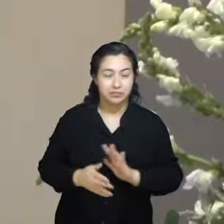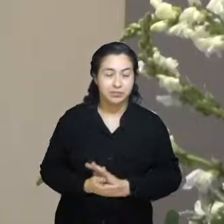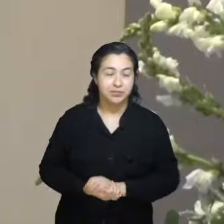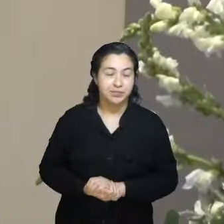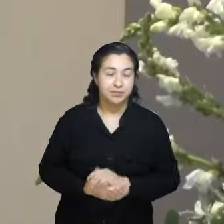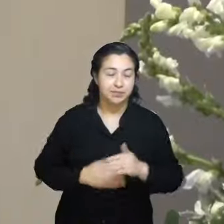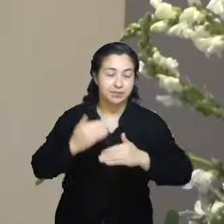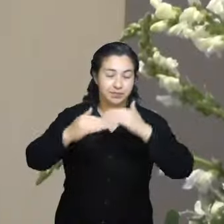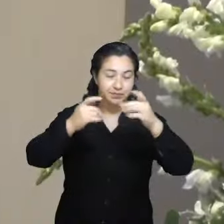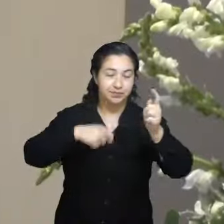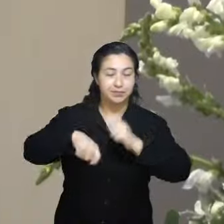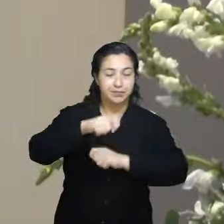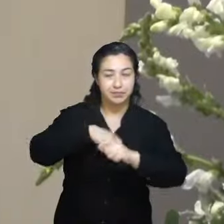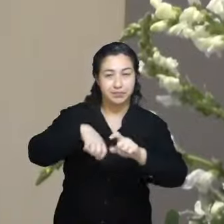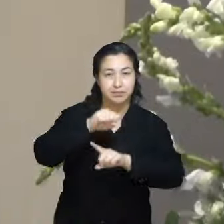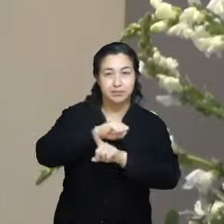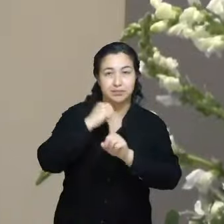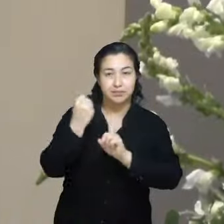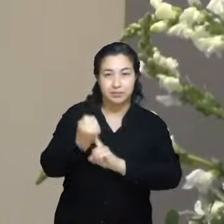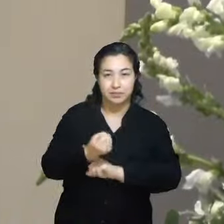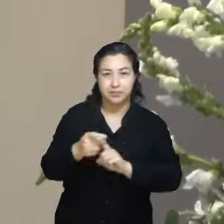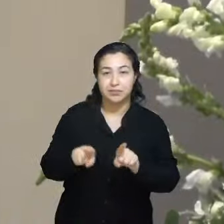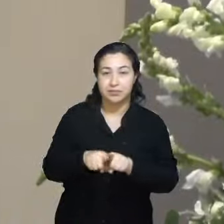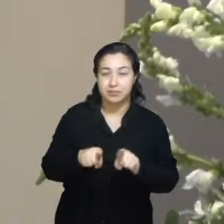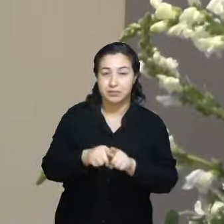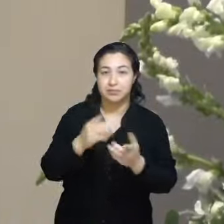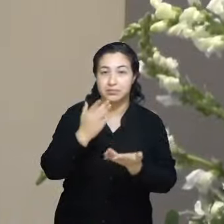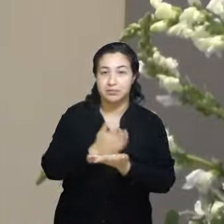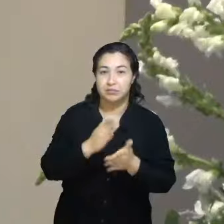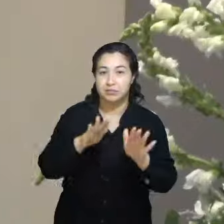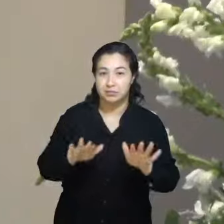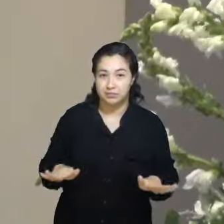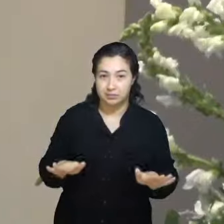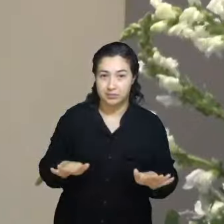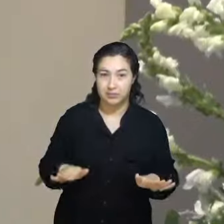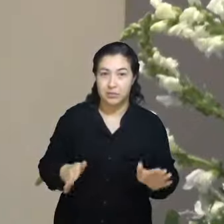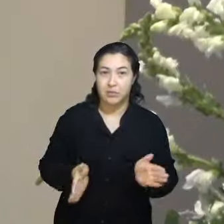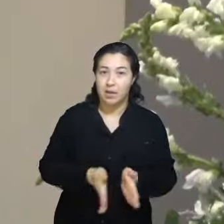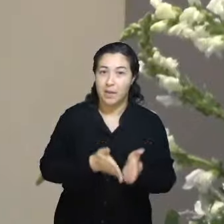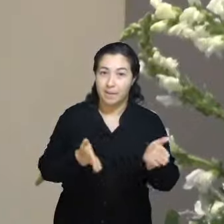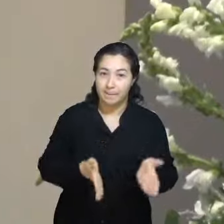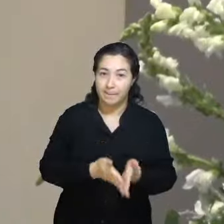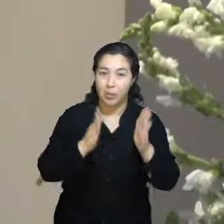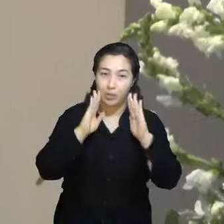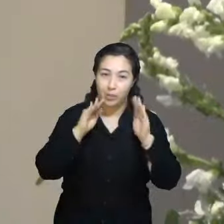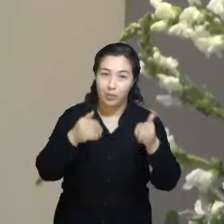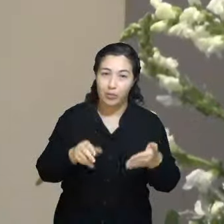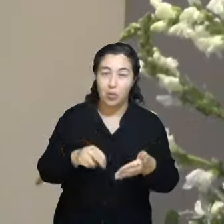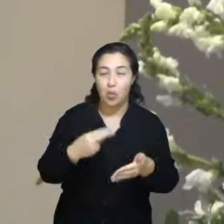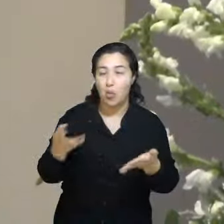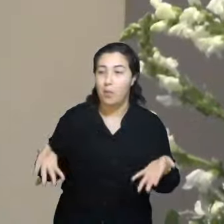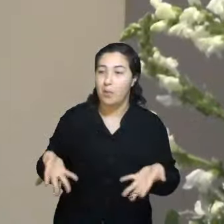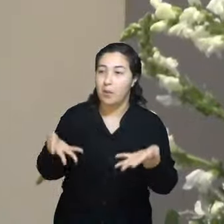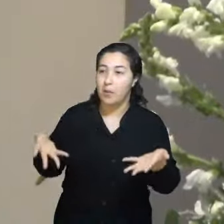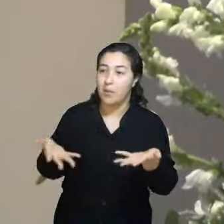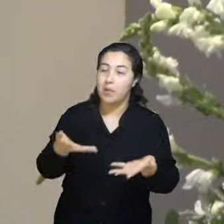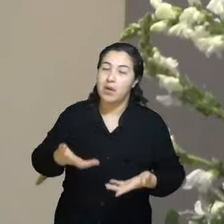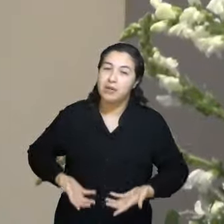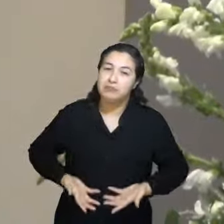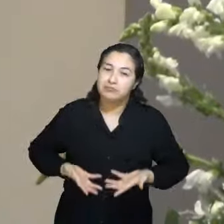econômico e social de buscar erradicar a miséria local ou promover o bem-estar se